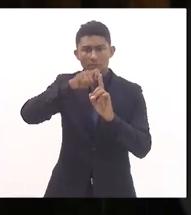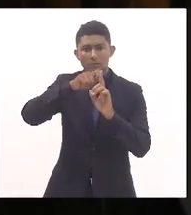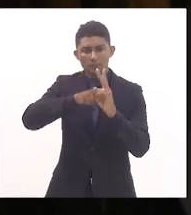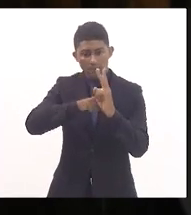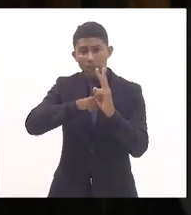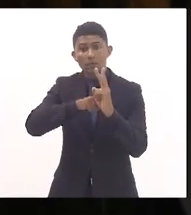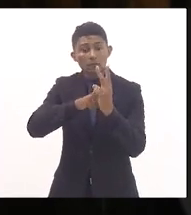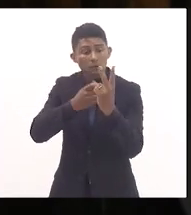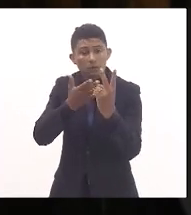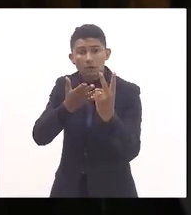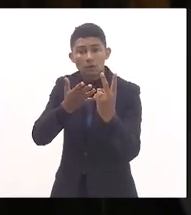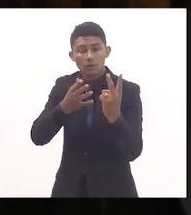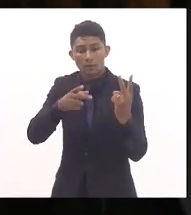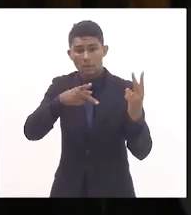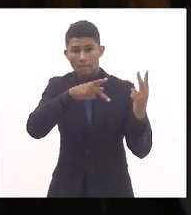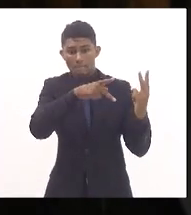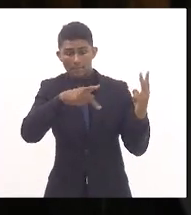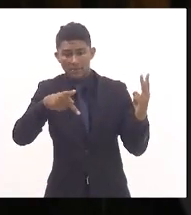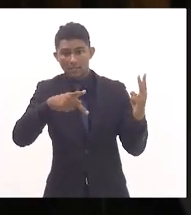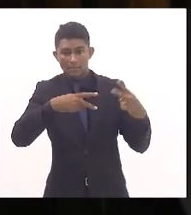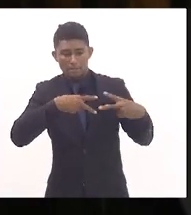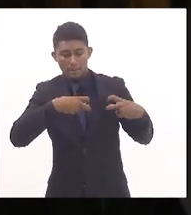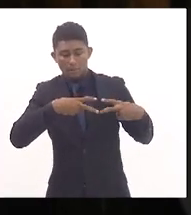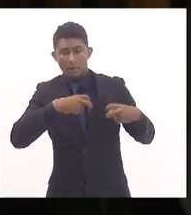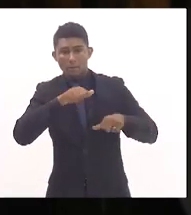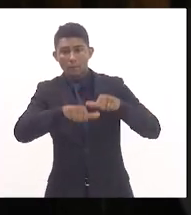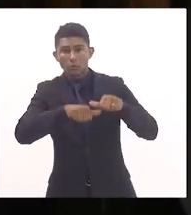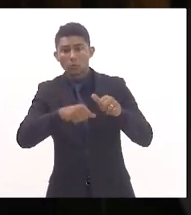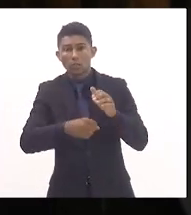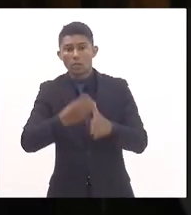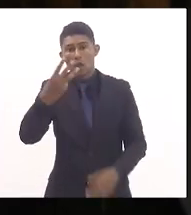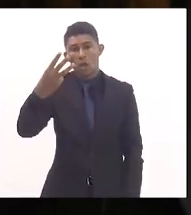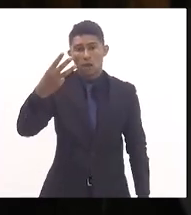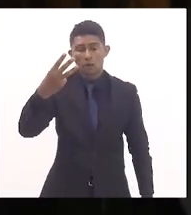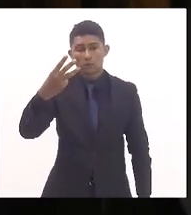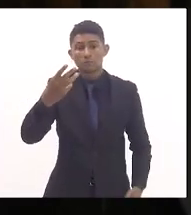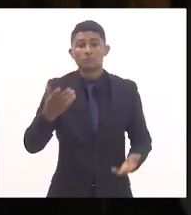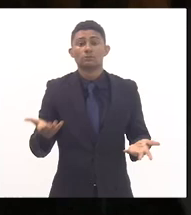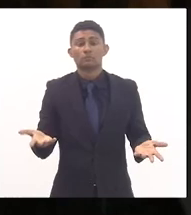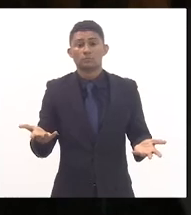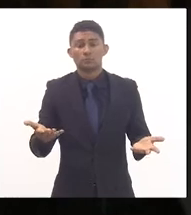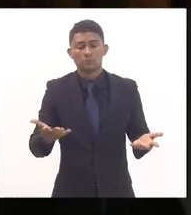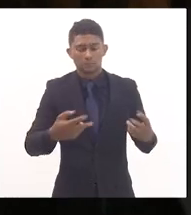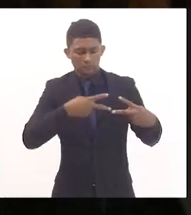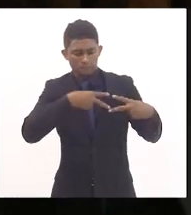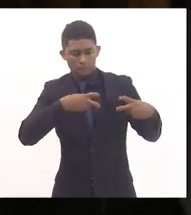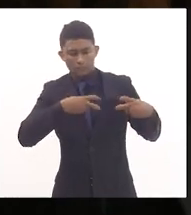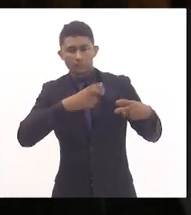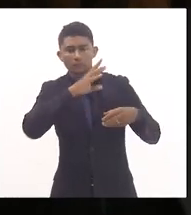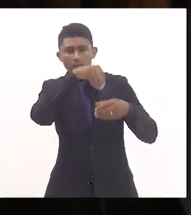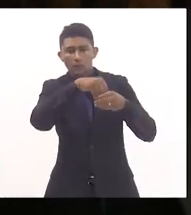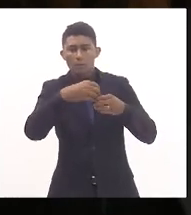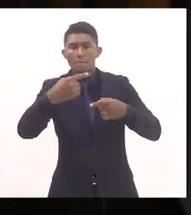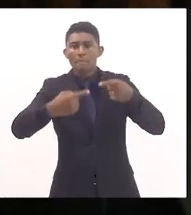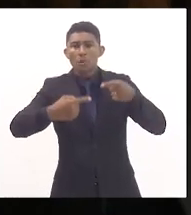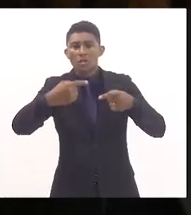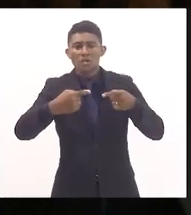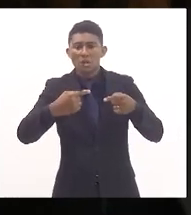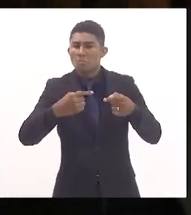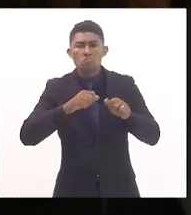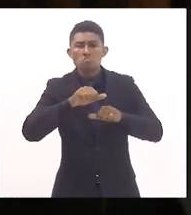três presidentes da Petrobras Oi e a política de Petrobras não se